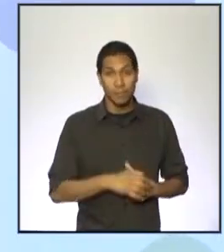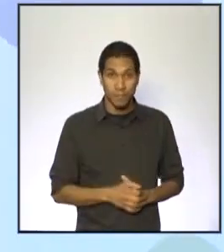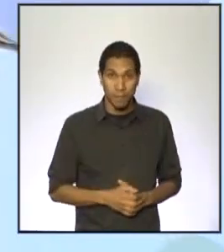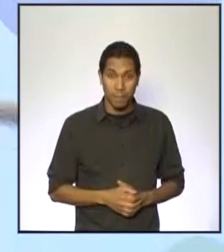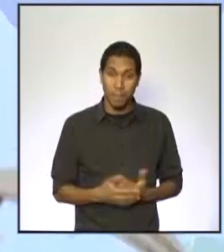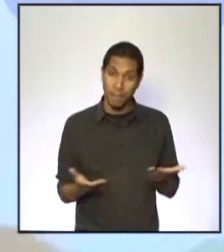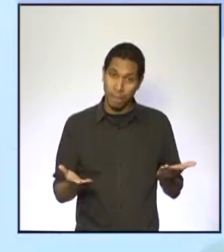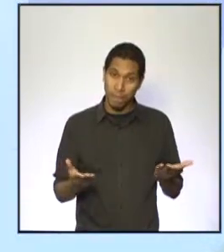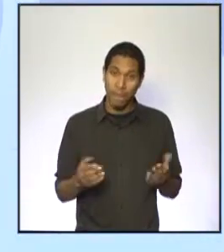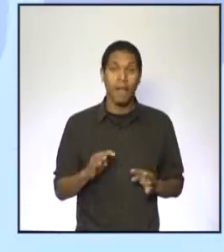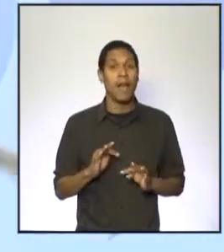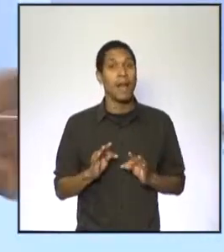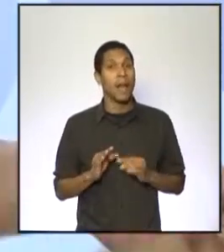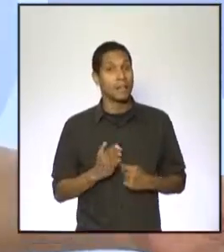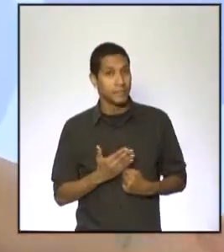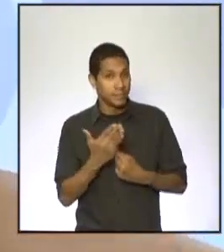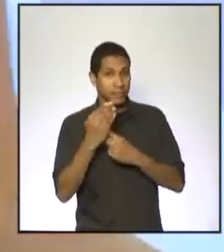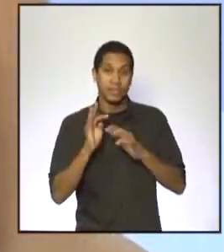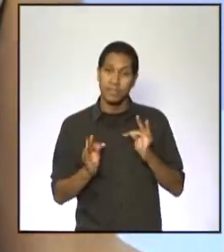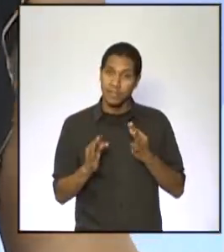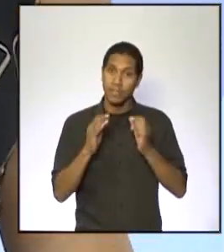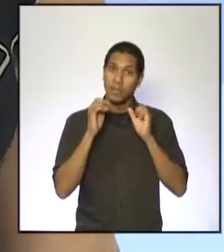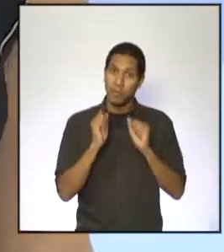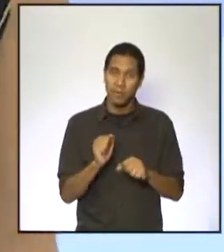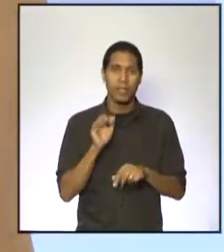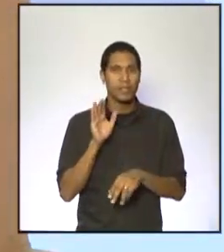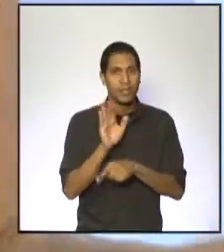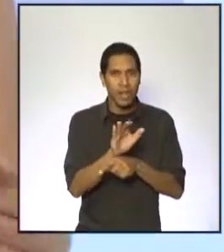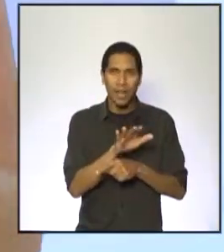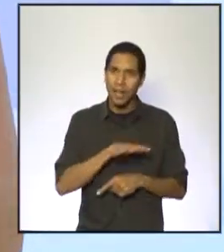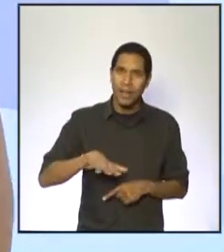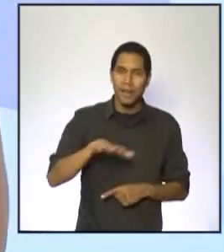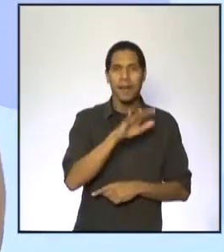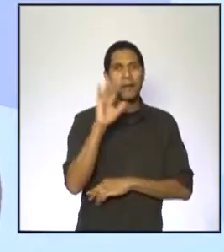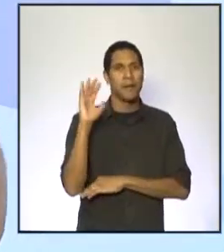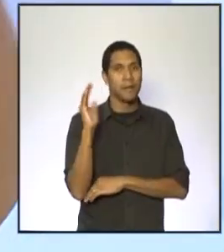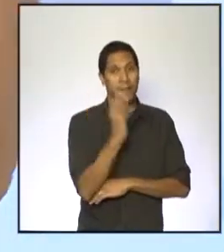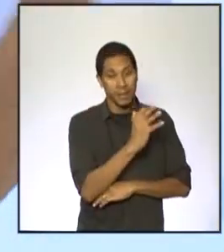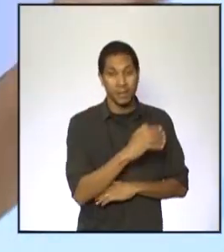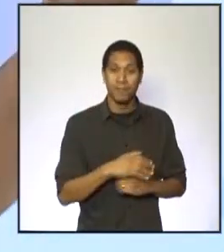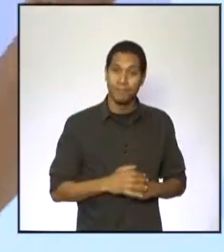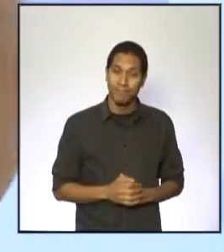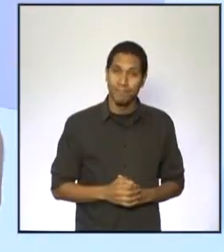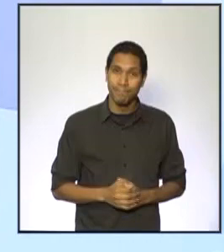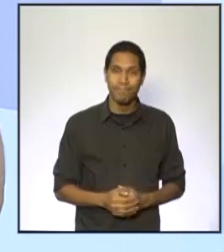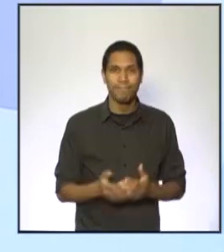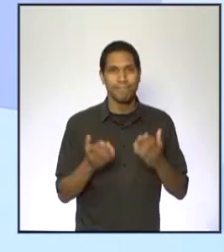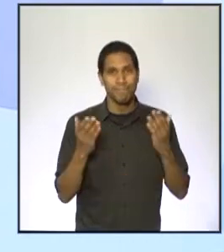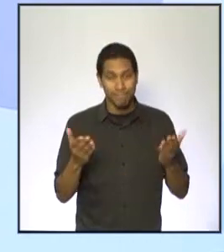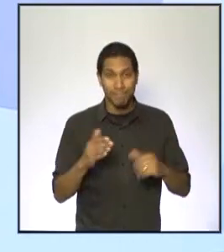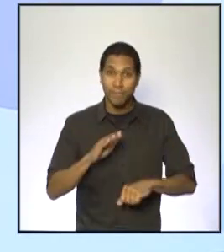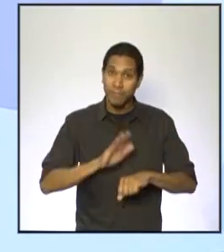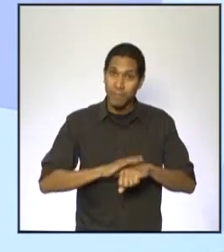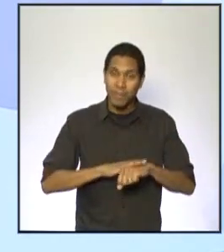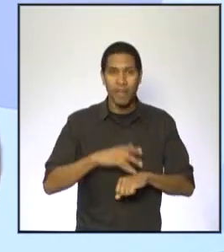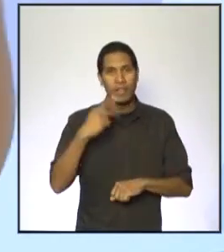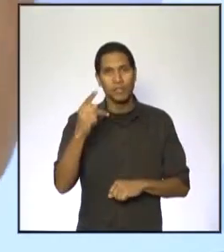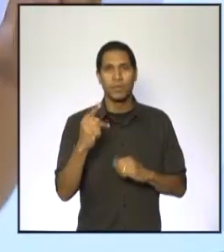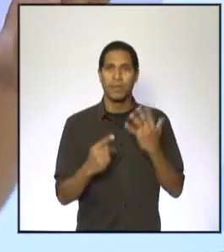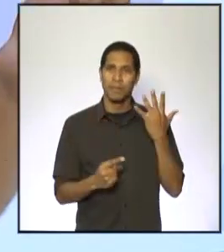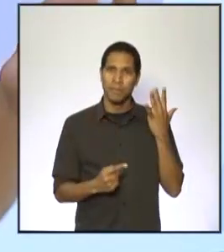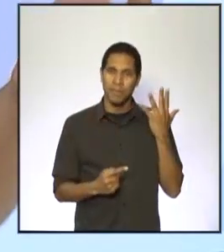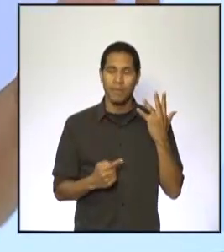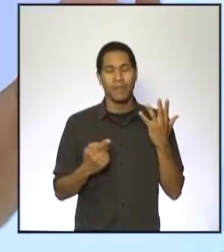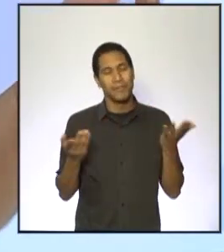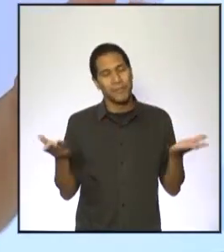a tecnologia ela pode ser uma grande aliada do meio ambiente? Então, produzam a sua mão. Eu